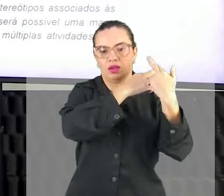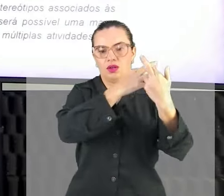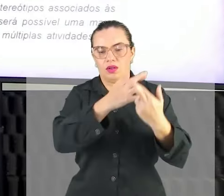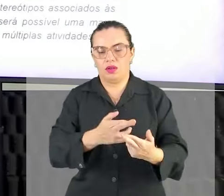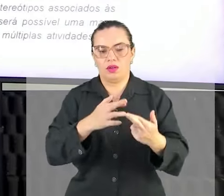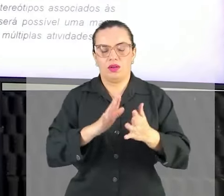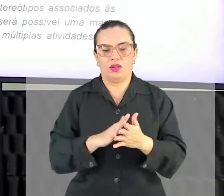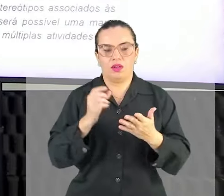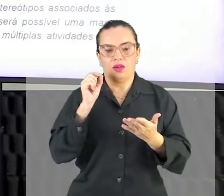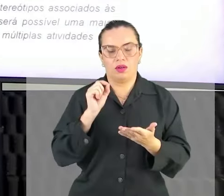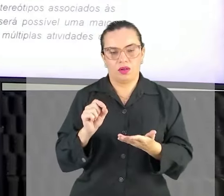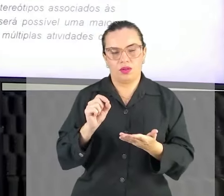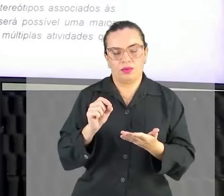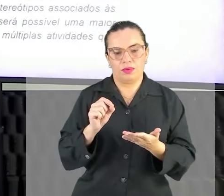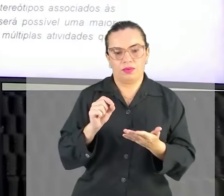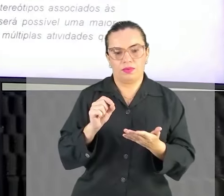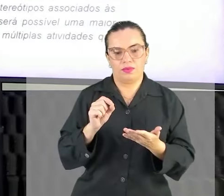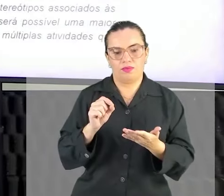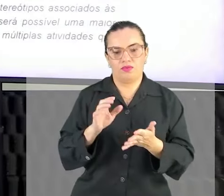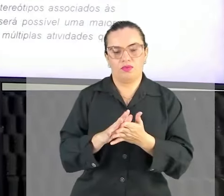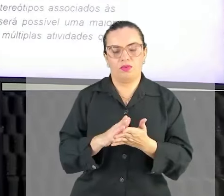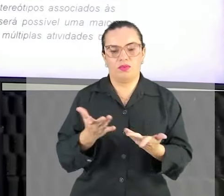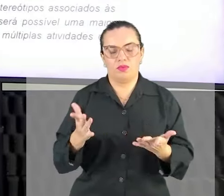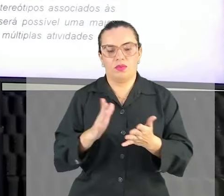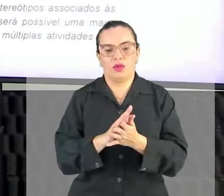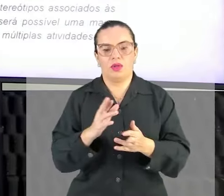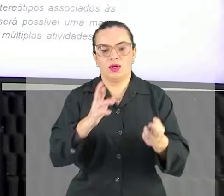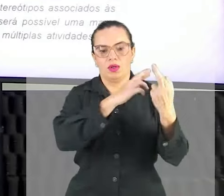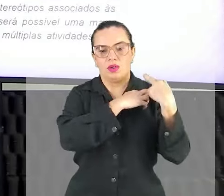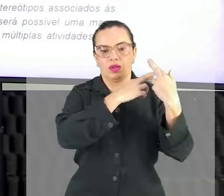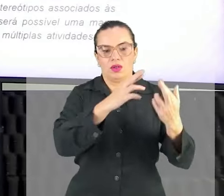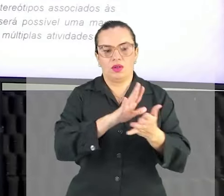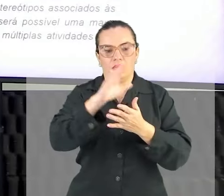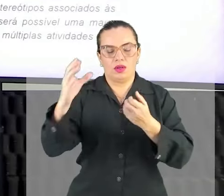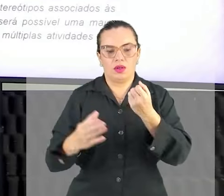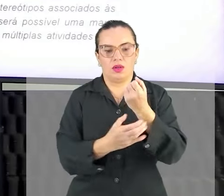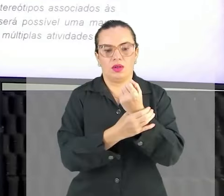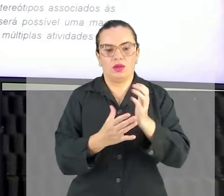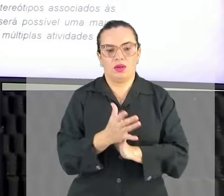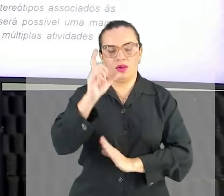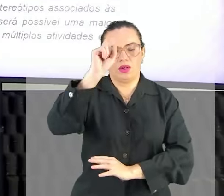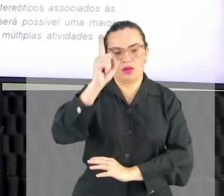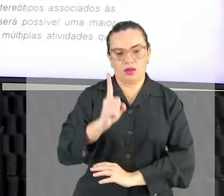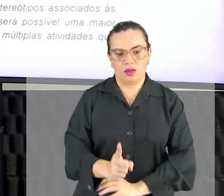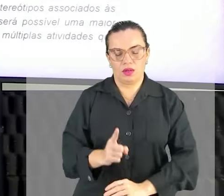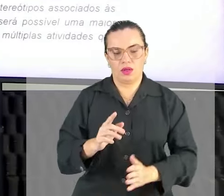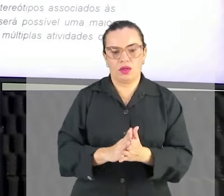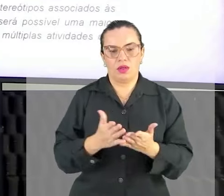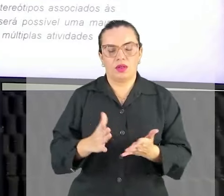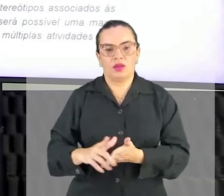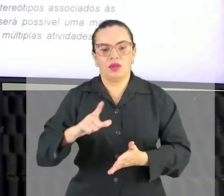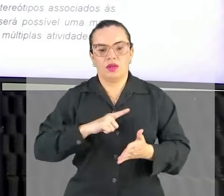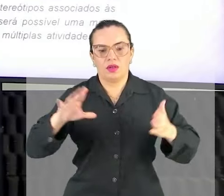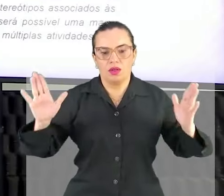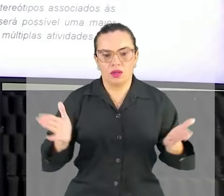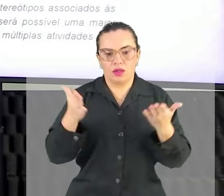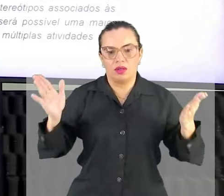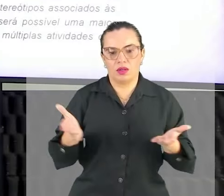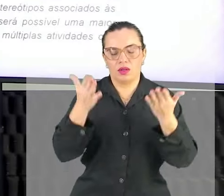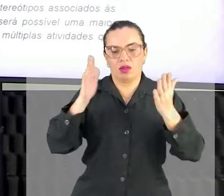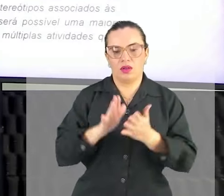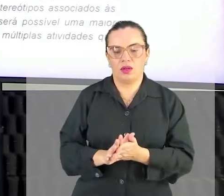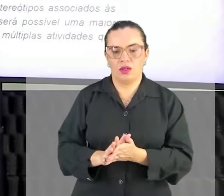detalhamento do agente, órgão governamental responsável pela garantia de direitos, Promova, por meio de